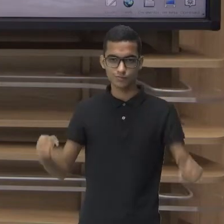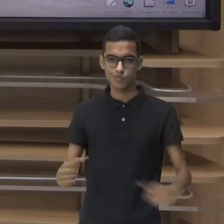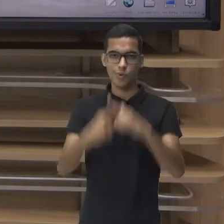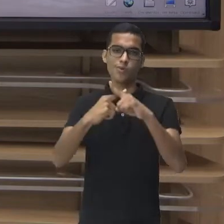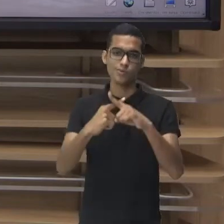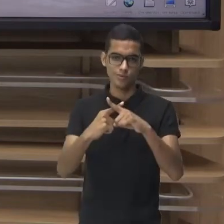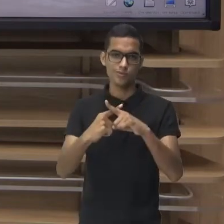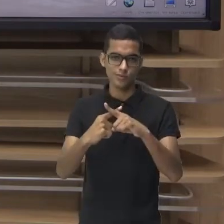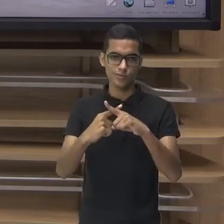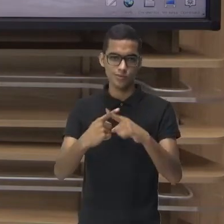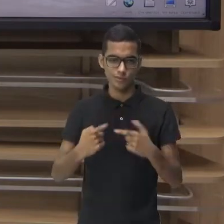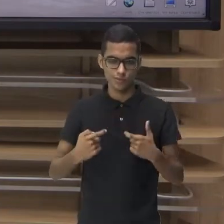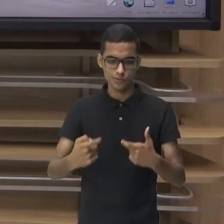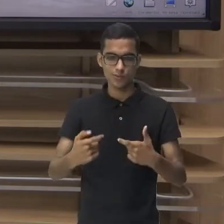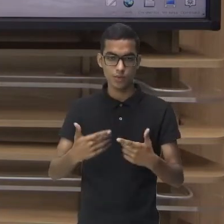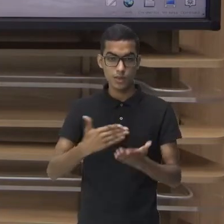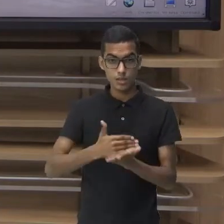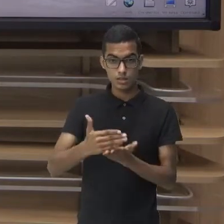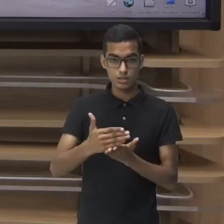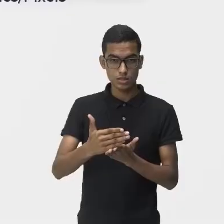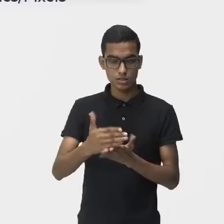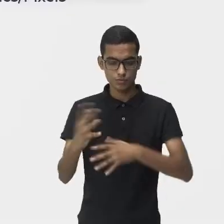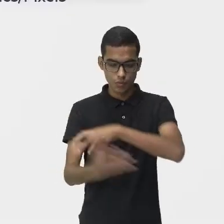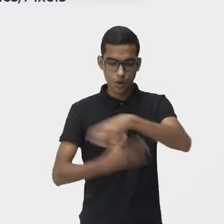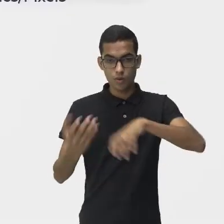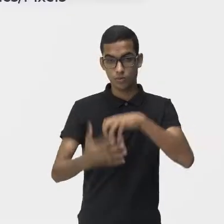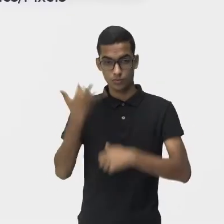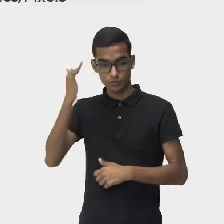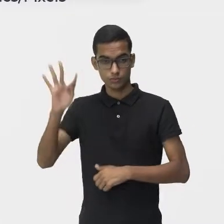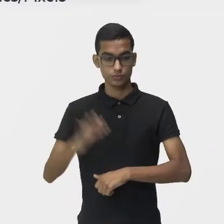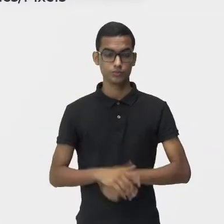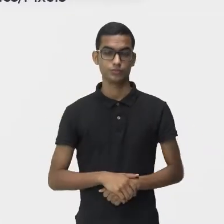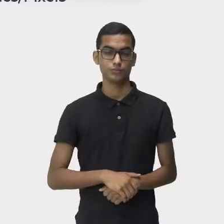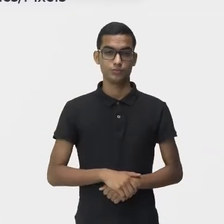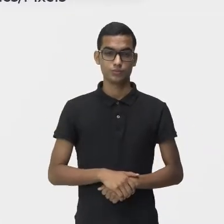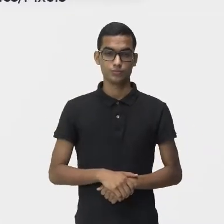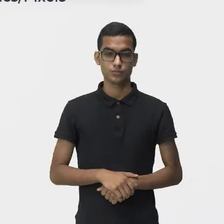Francesa, certo? Vamos lá então para a próxima cartela.